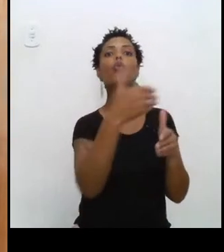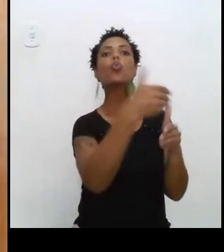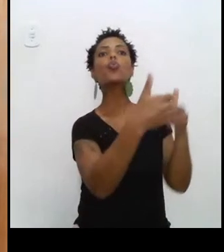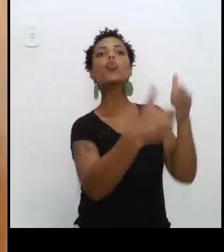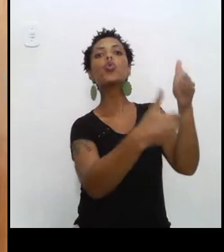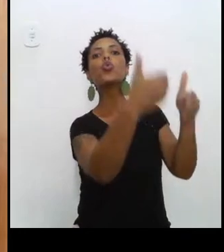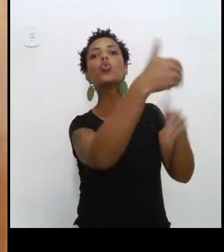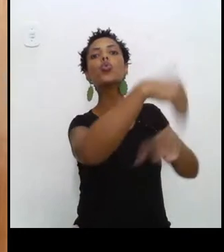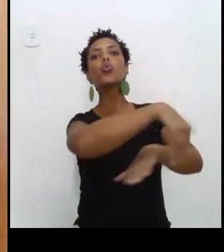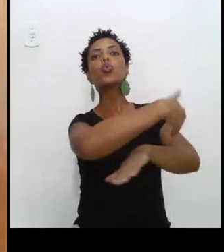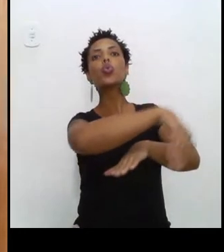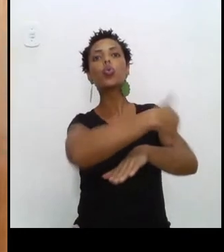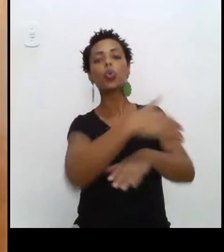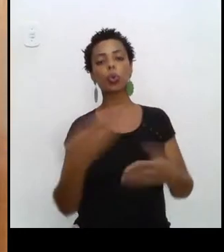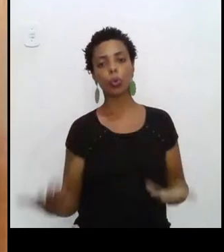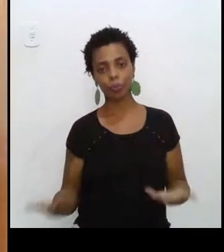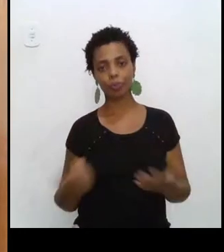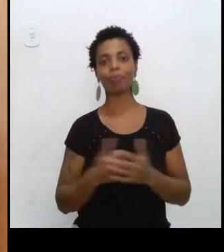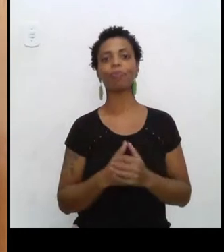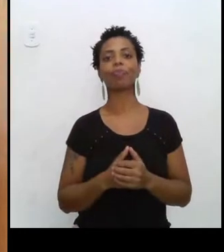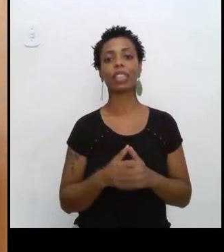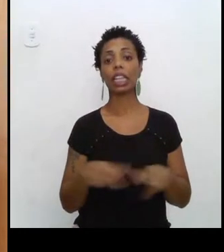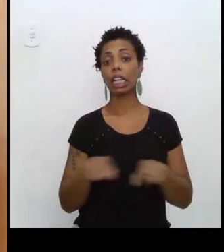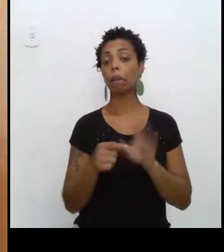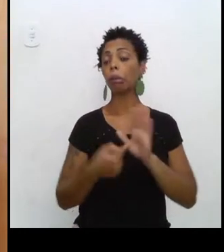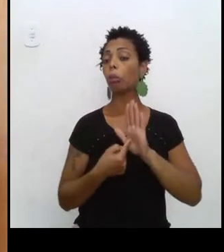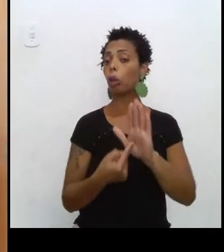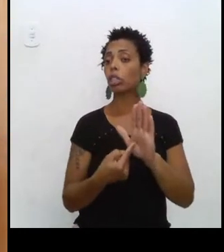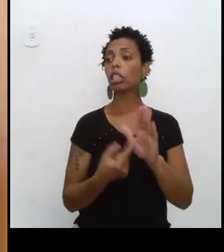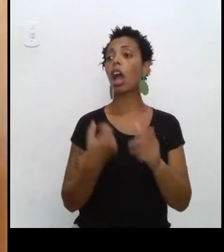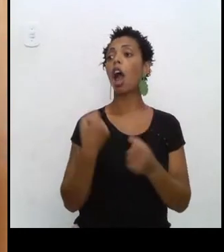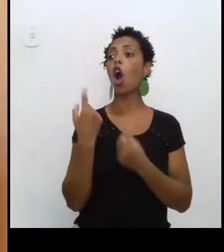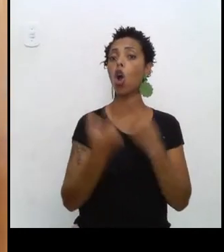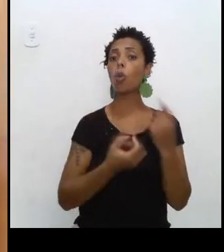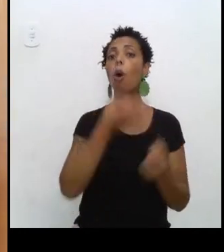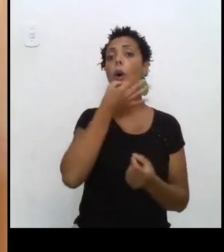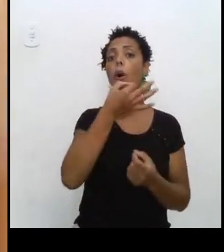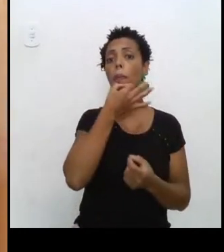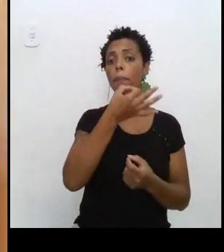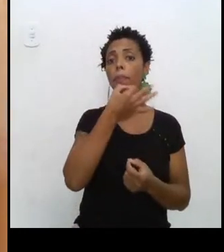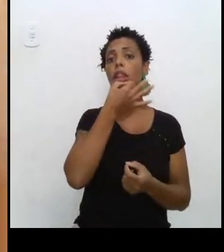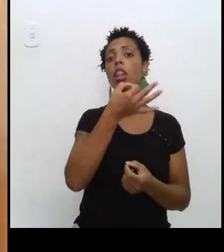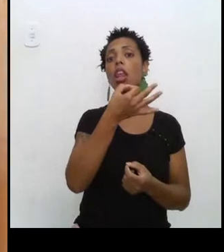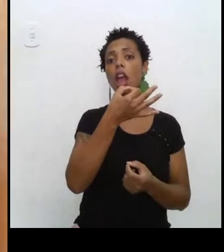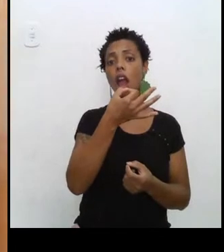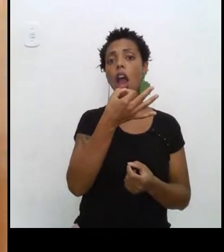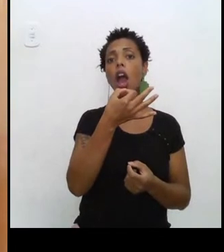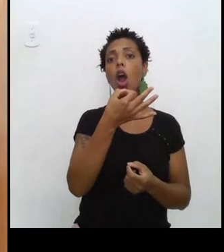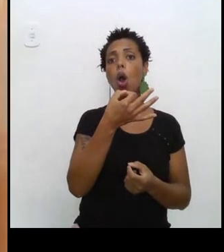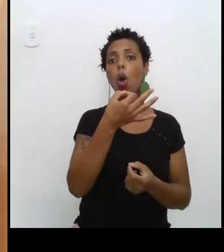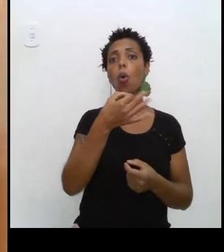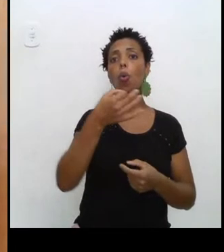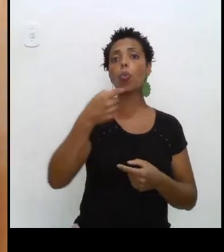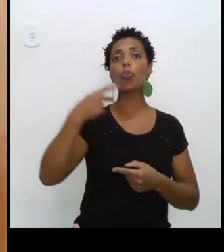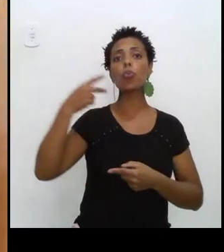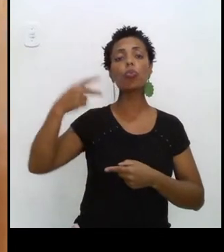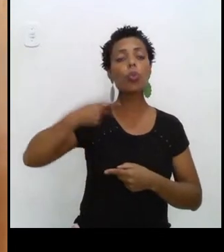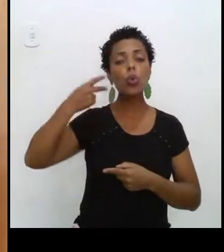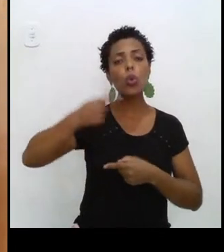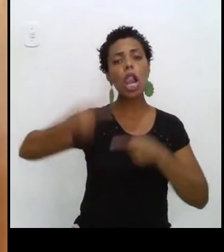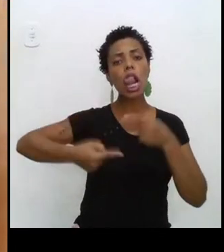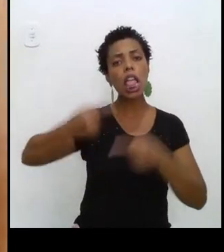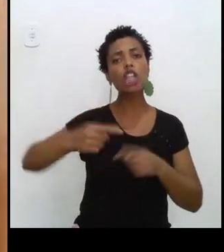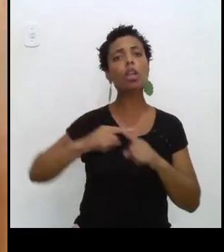participar posicionamento político pela camisa prender no Exercício reflexivo profundos António presenteia